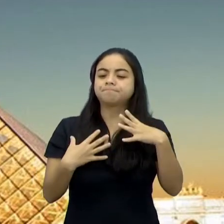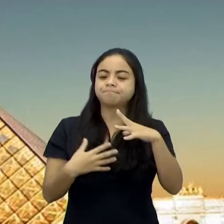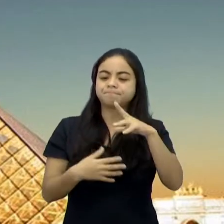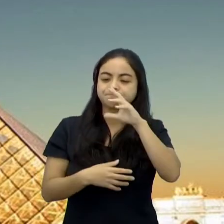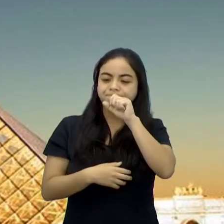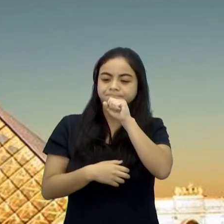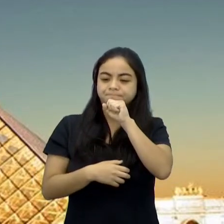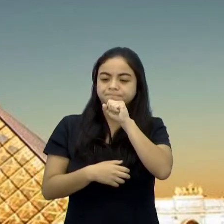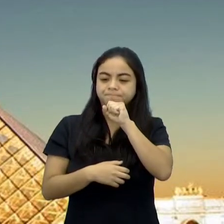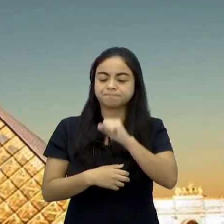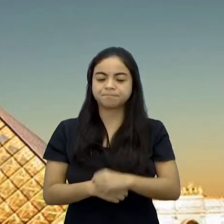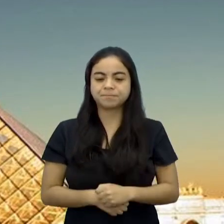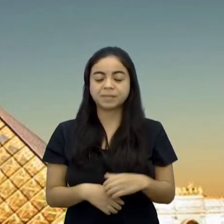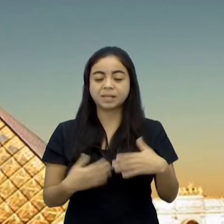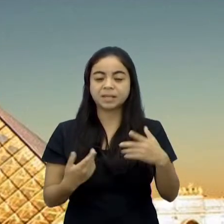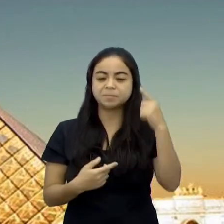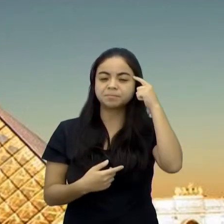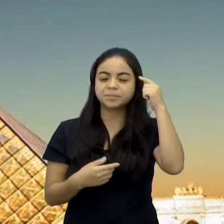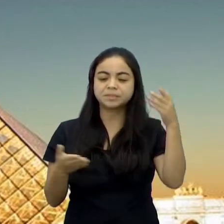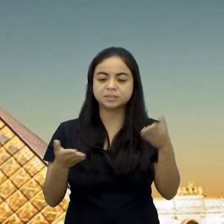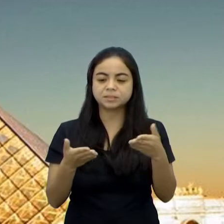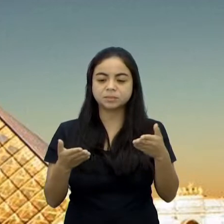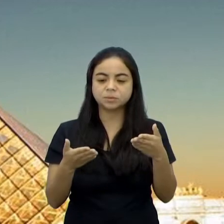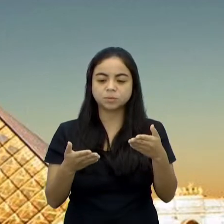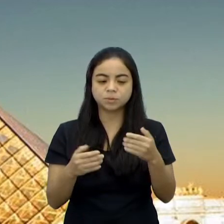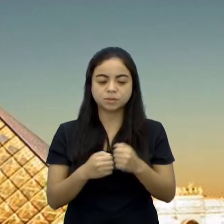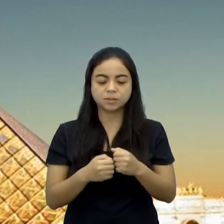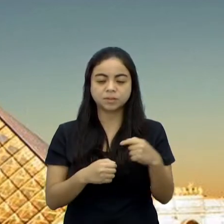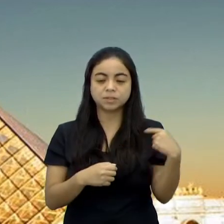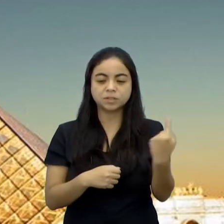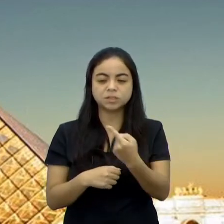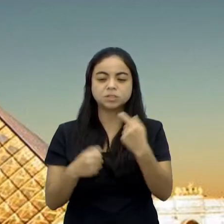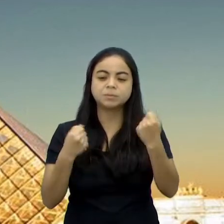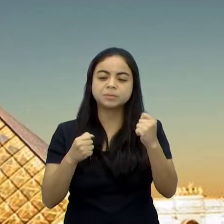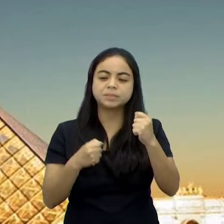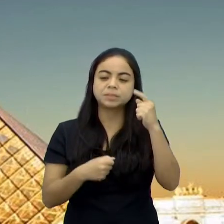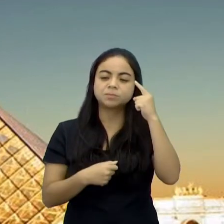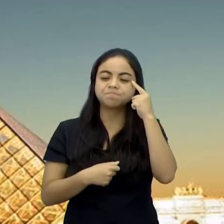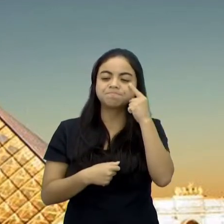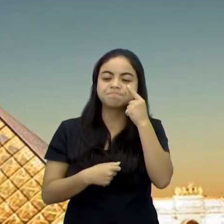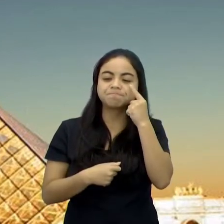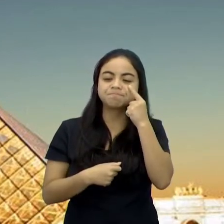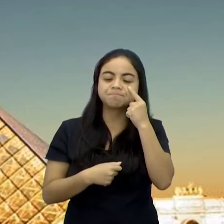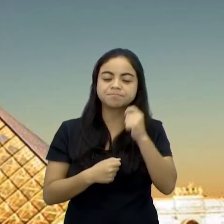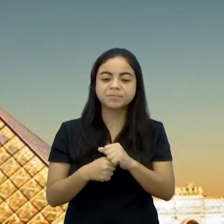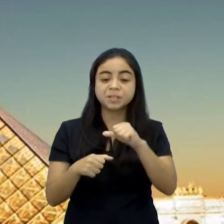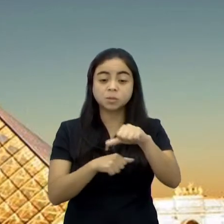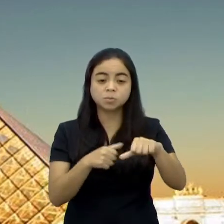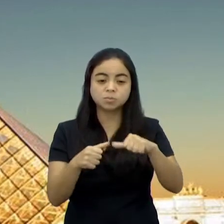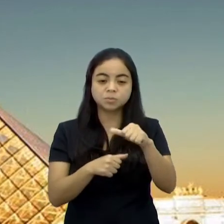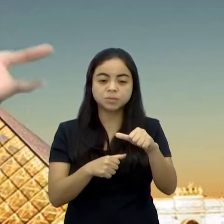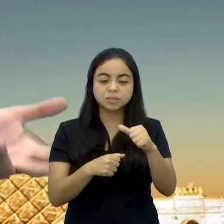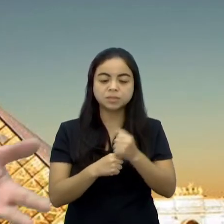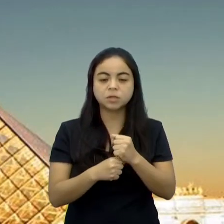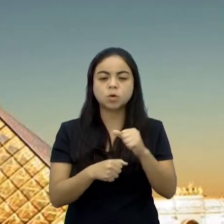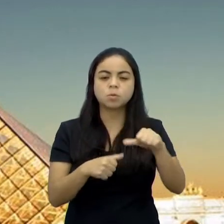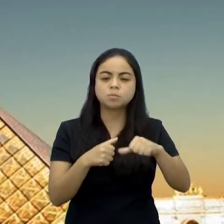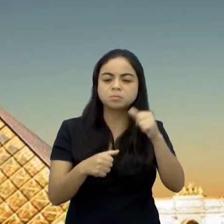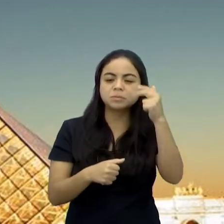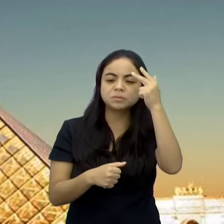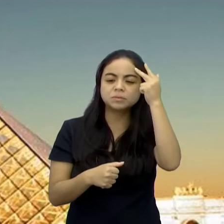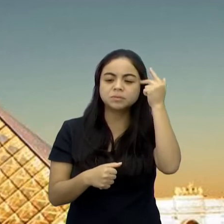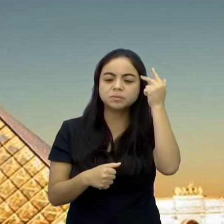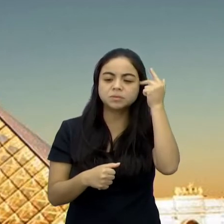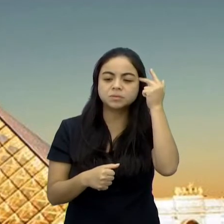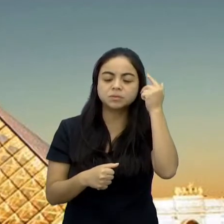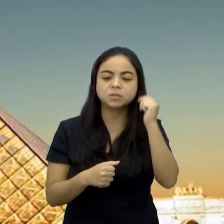Então é legal você pensar que nós estamos numa época em que a gente tem que observar, inclusive isso, tem museu de história natural, ou seja, observa a história natural,